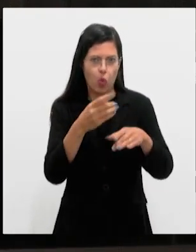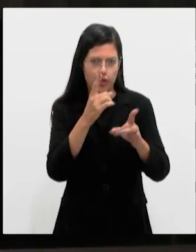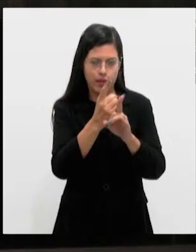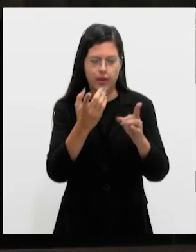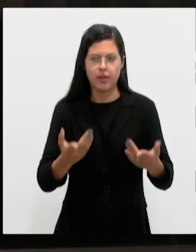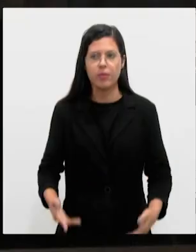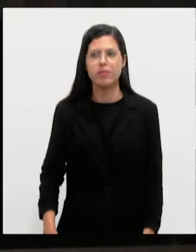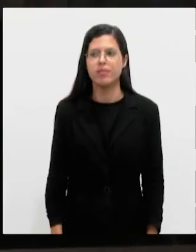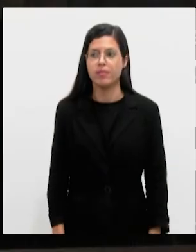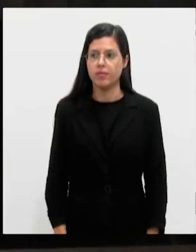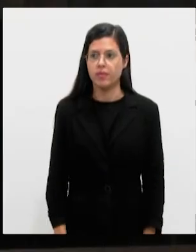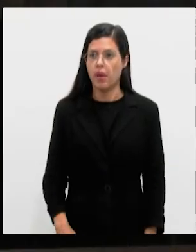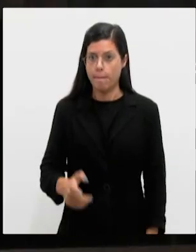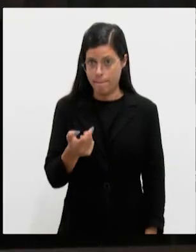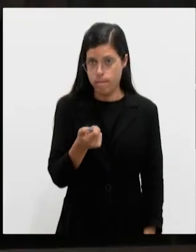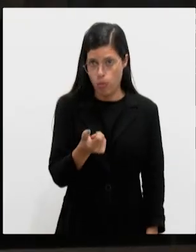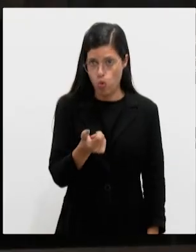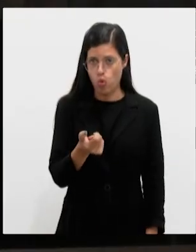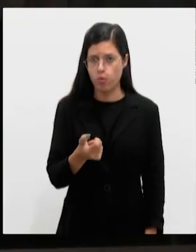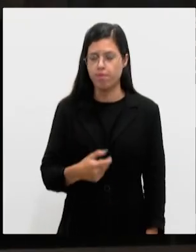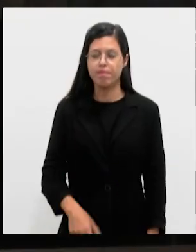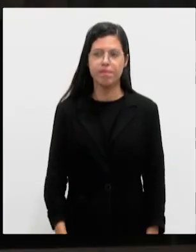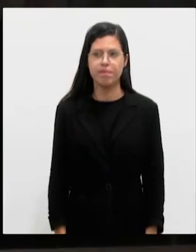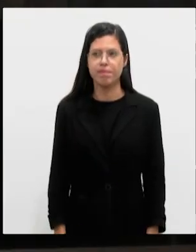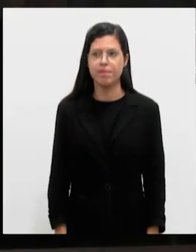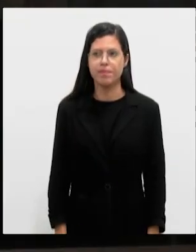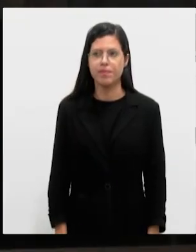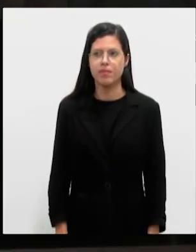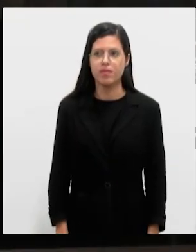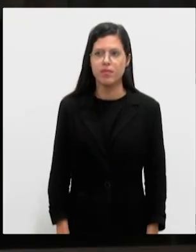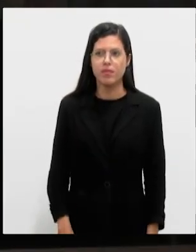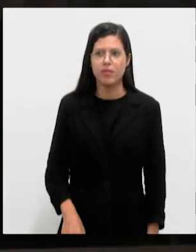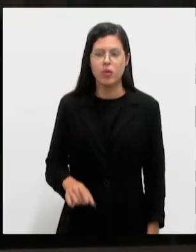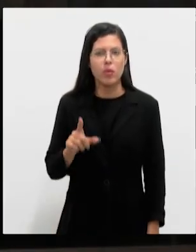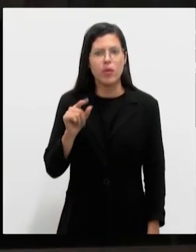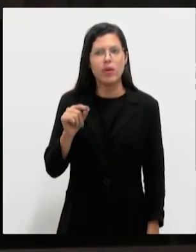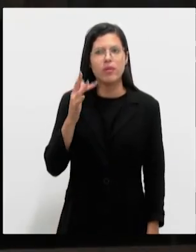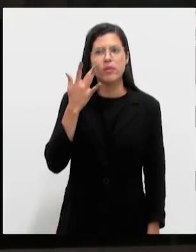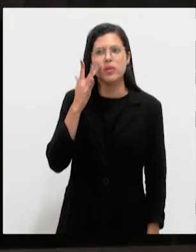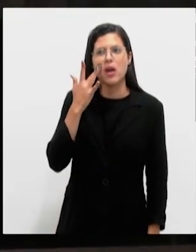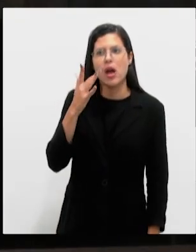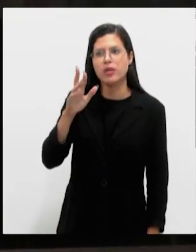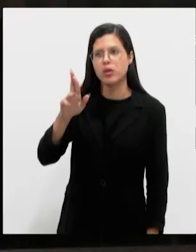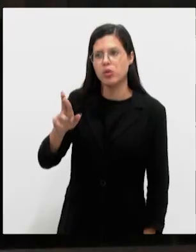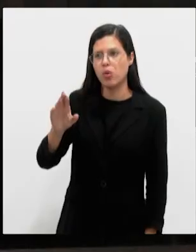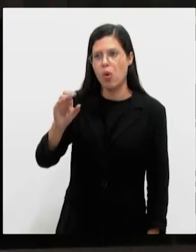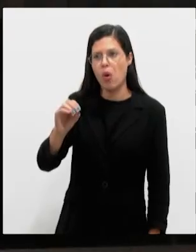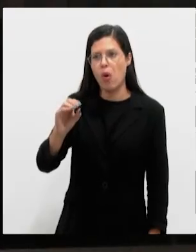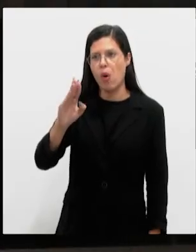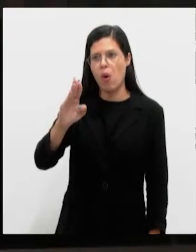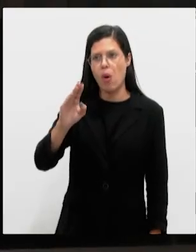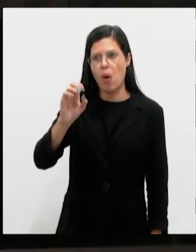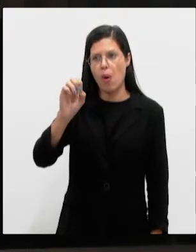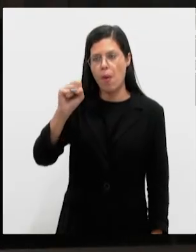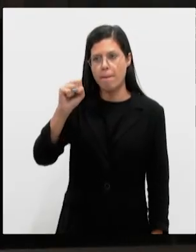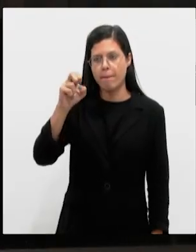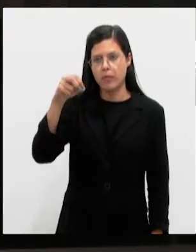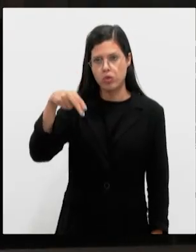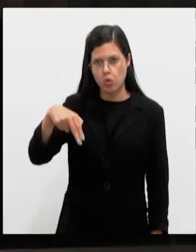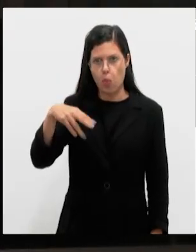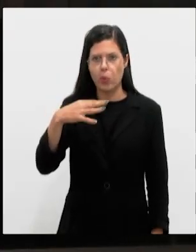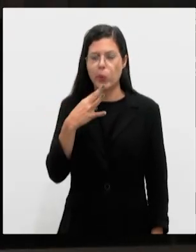É pouco? O que você acha, por exemplo, do Robson, que eu acabei